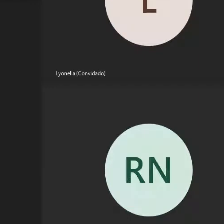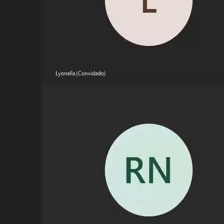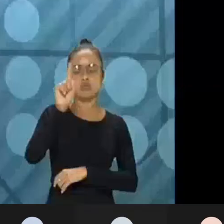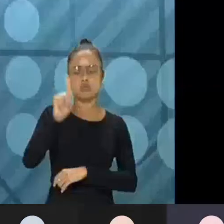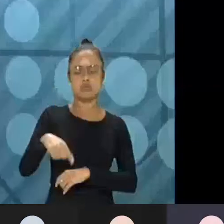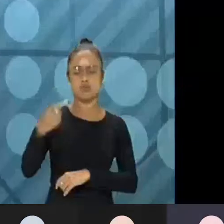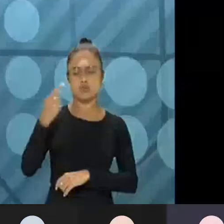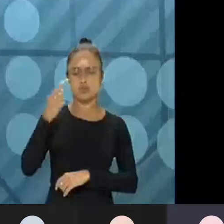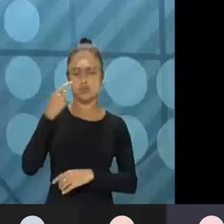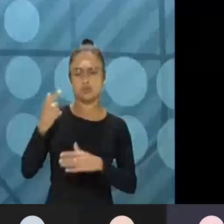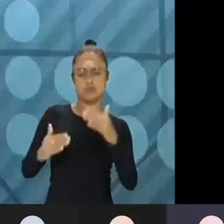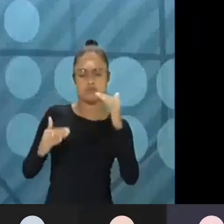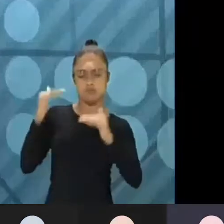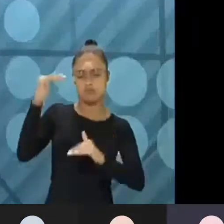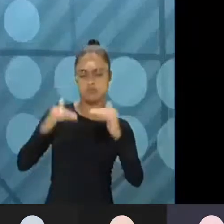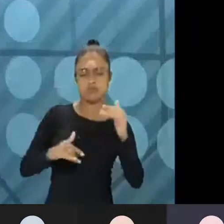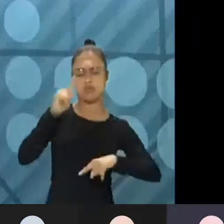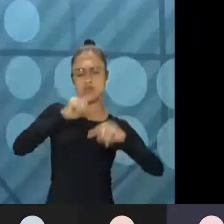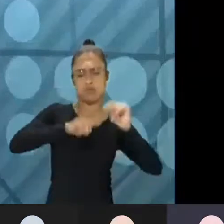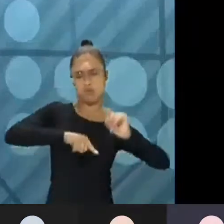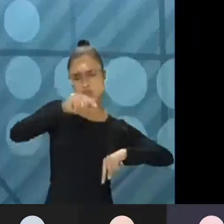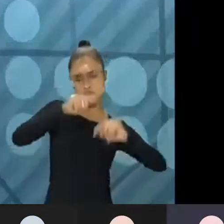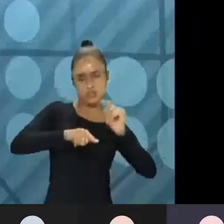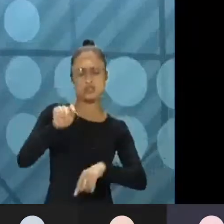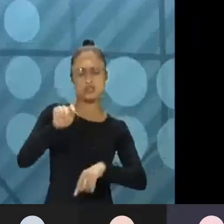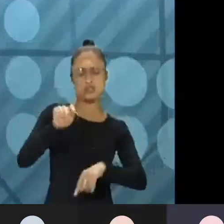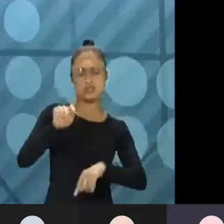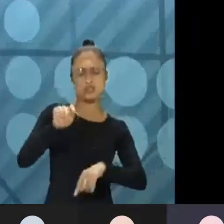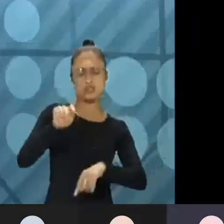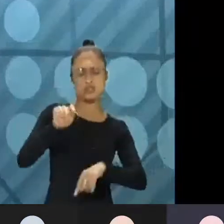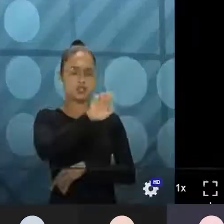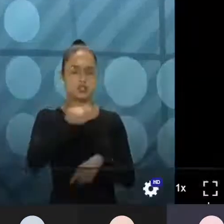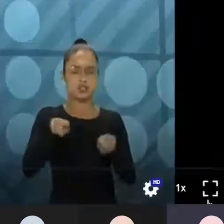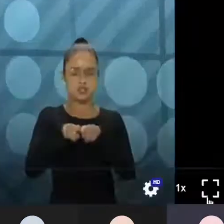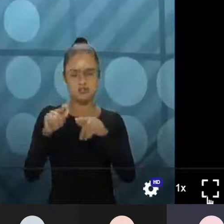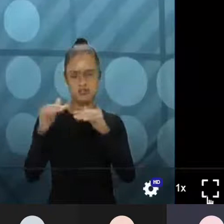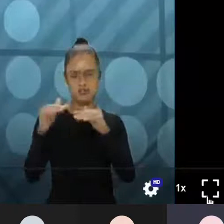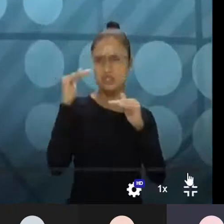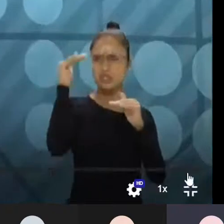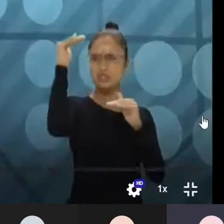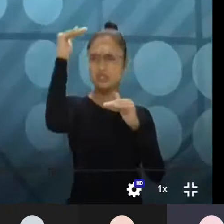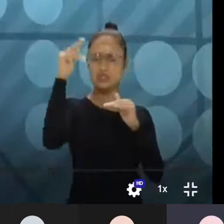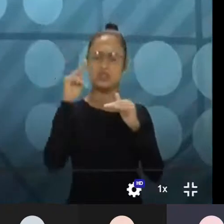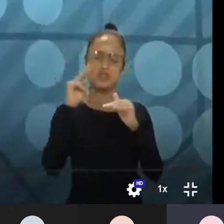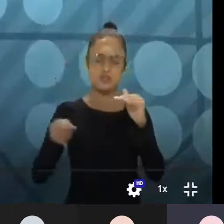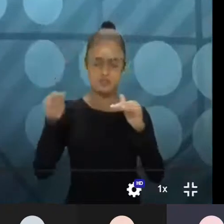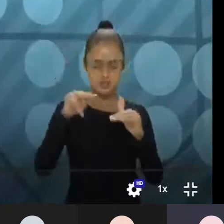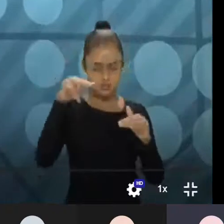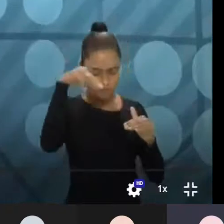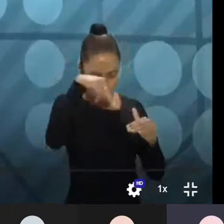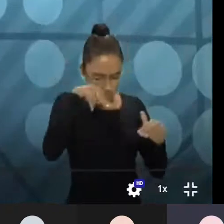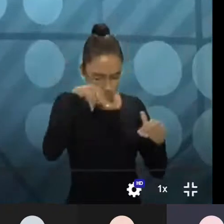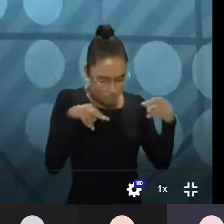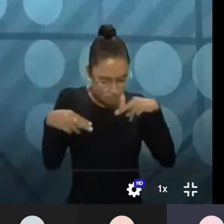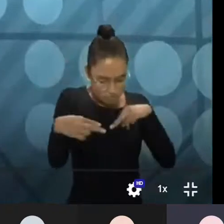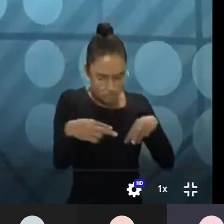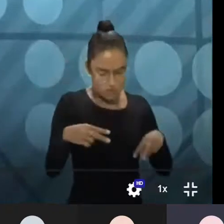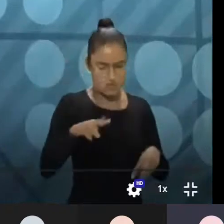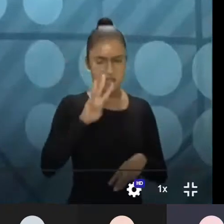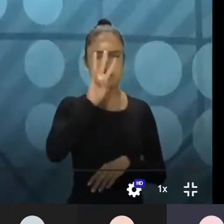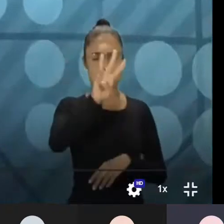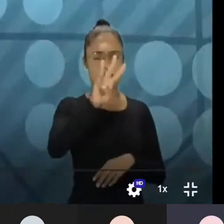objeto representado com a vista frontal, lateral esquerda e a vista superior. Eu preciso de, no mínimo, essas 3 faces para representar o